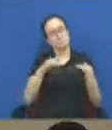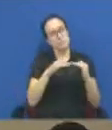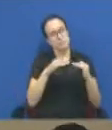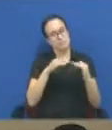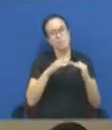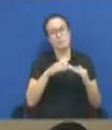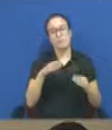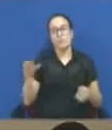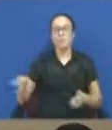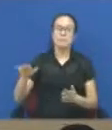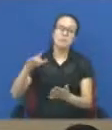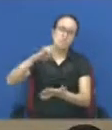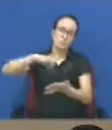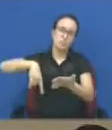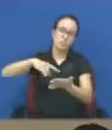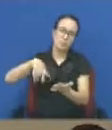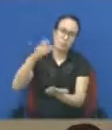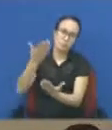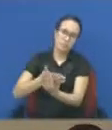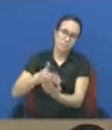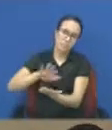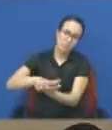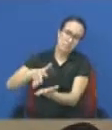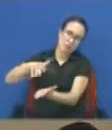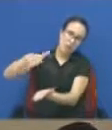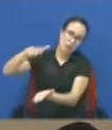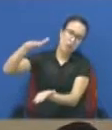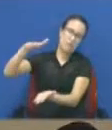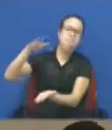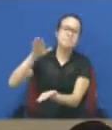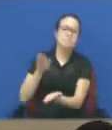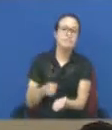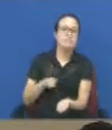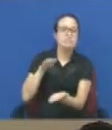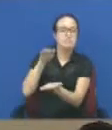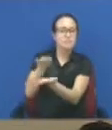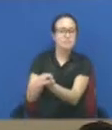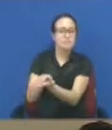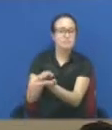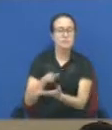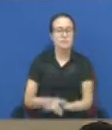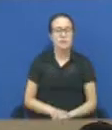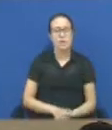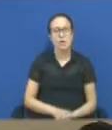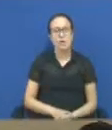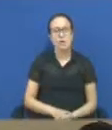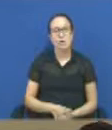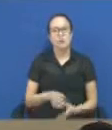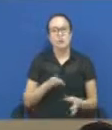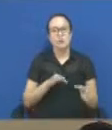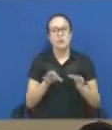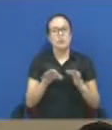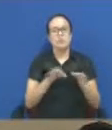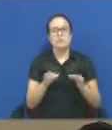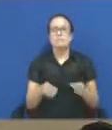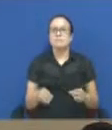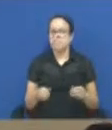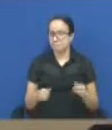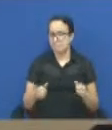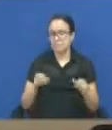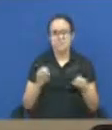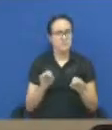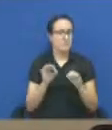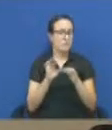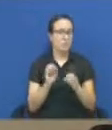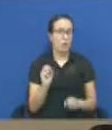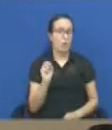será juntado ao processo. O projeto está, então, apto para ser apreciado pelo plenário. O mesmo não contém